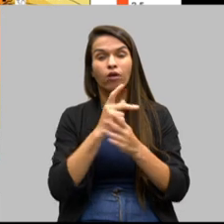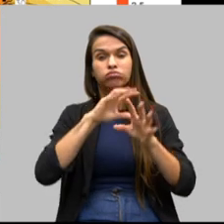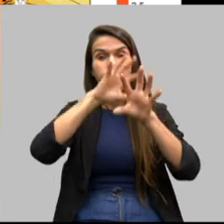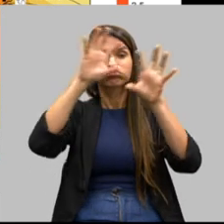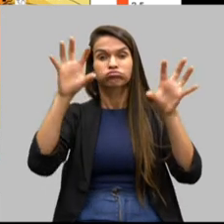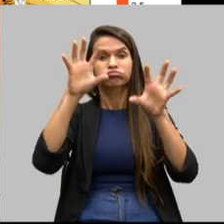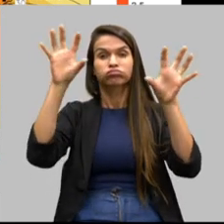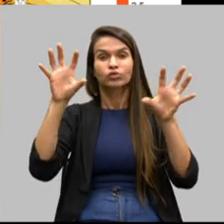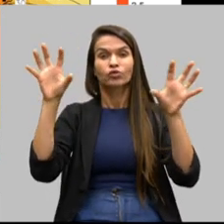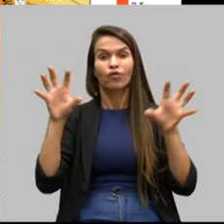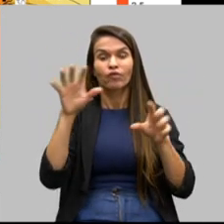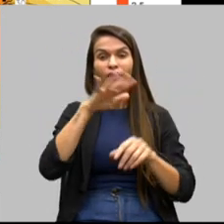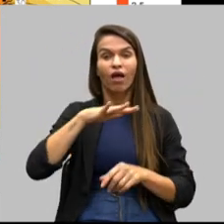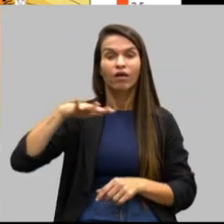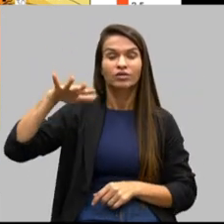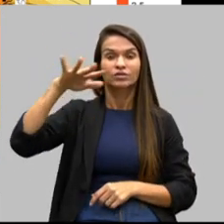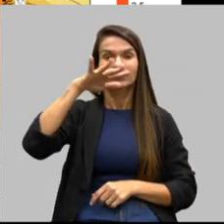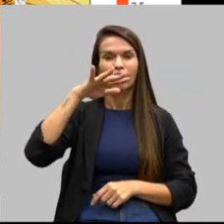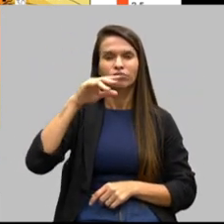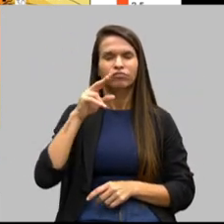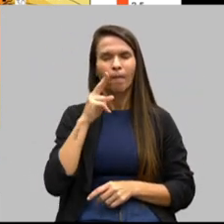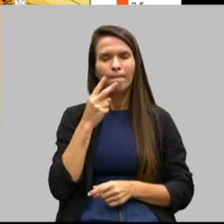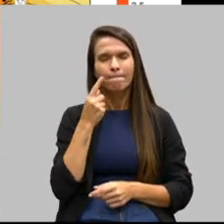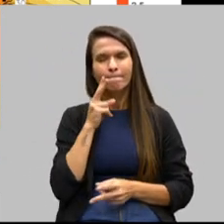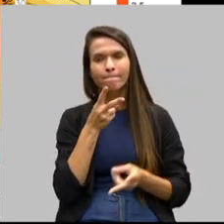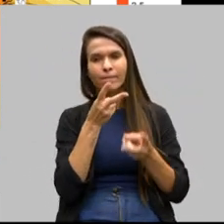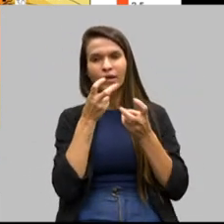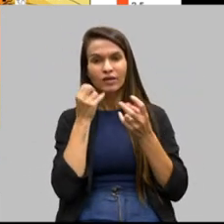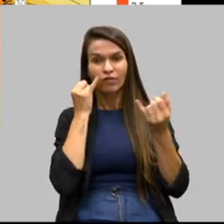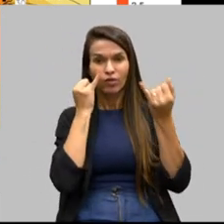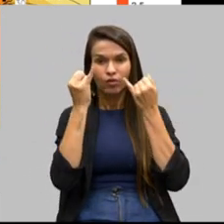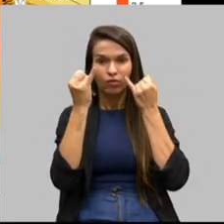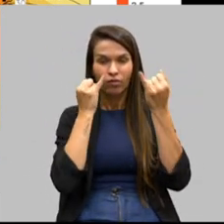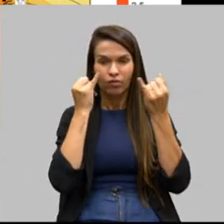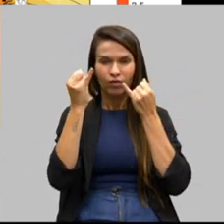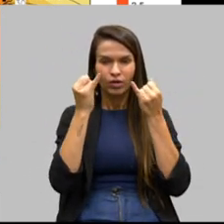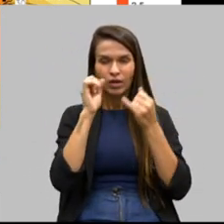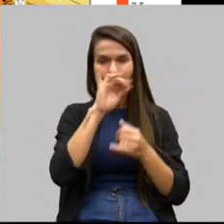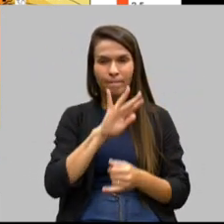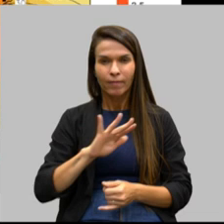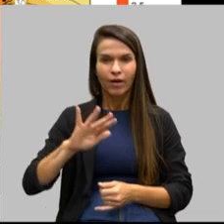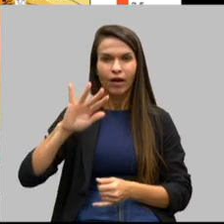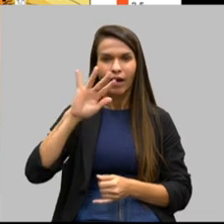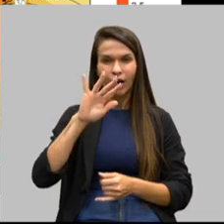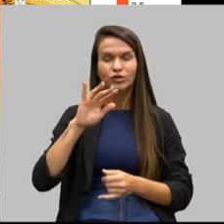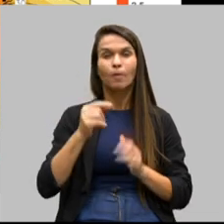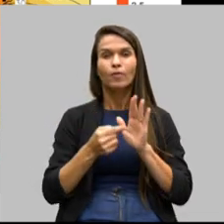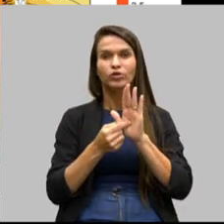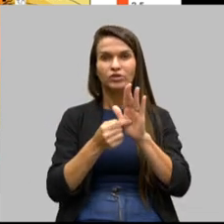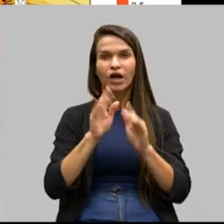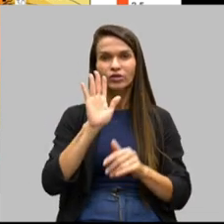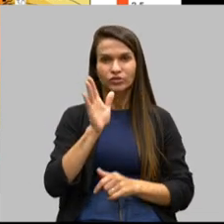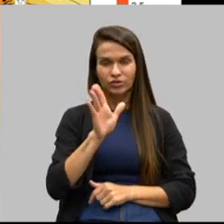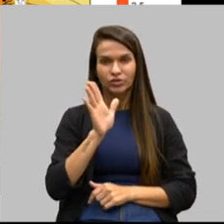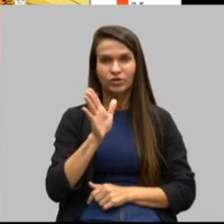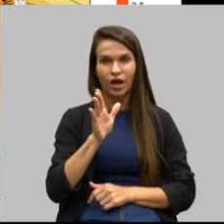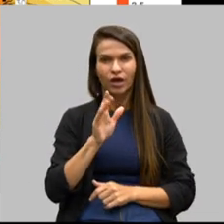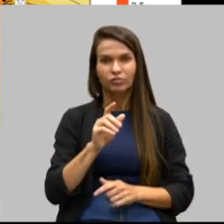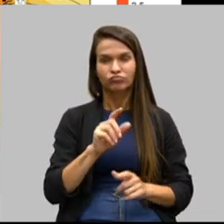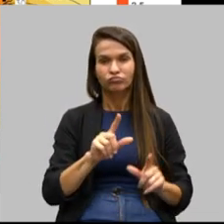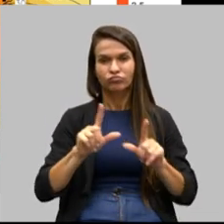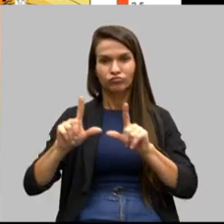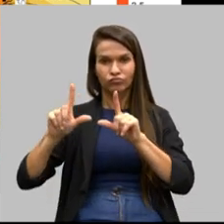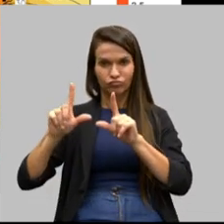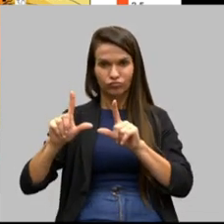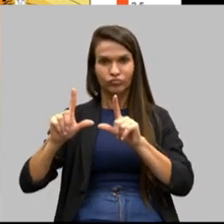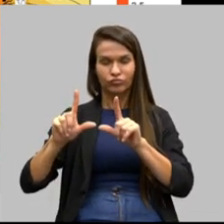região. Quando a gente olha essa informação em imagens de satélite, como mostrado na figura do lado